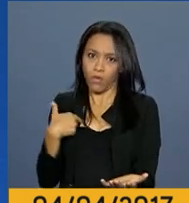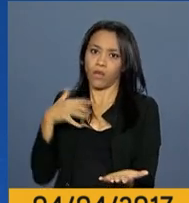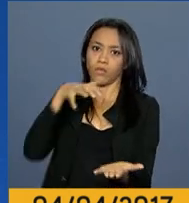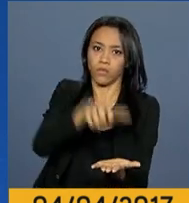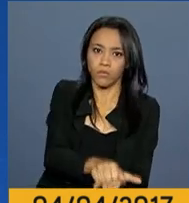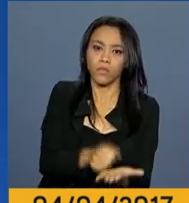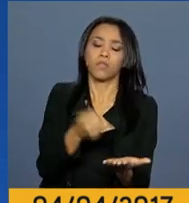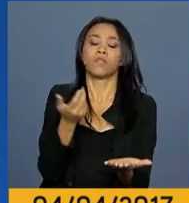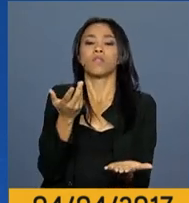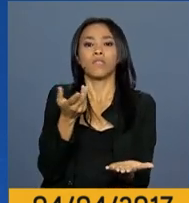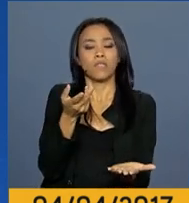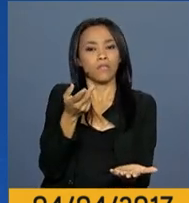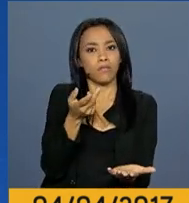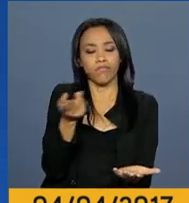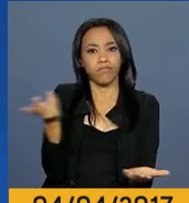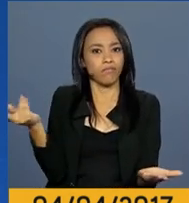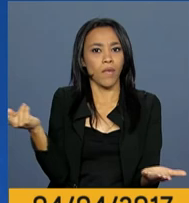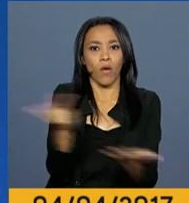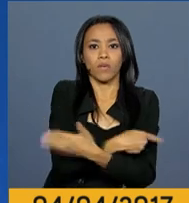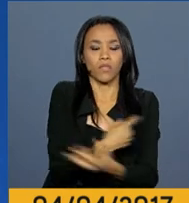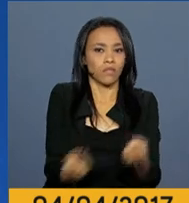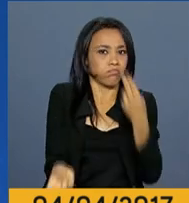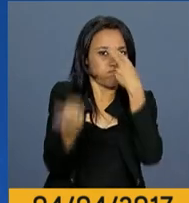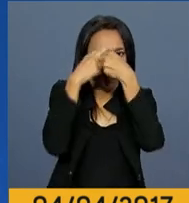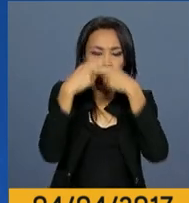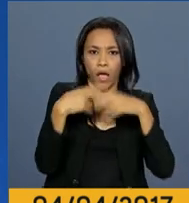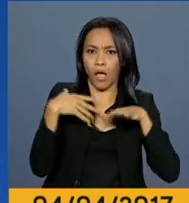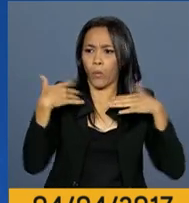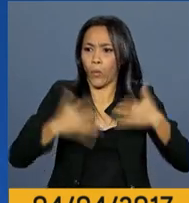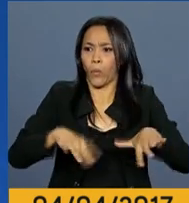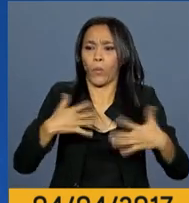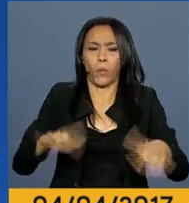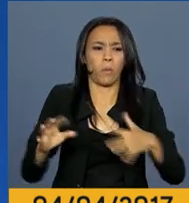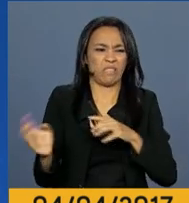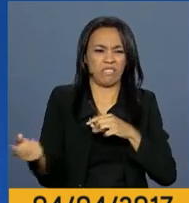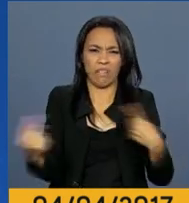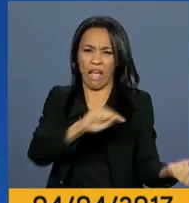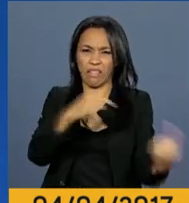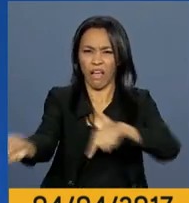muito, vamos dizer assim, muito acentuada,